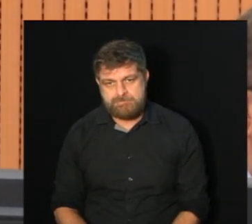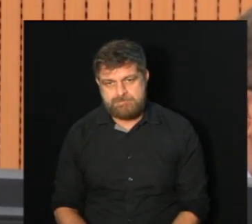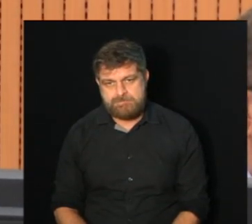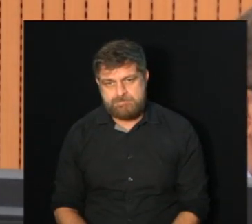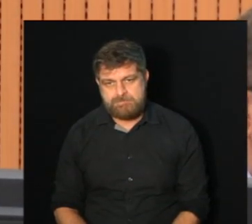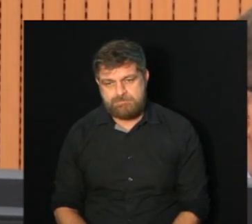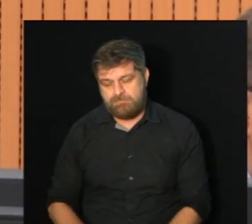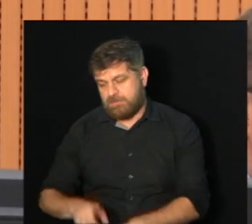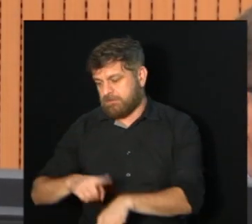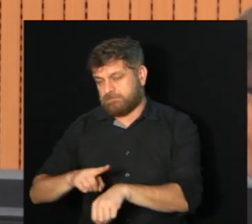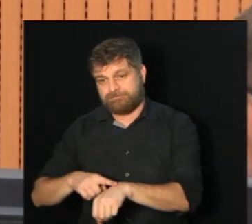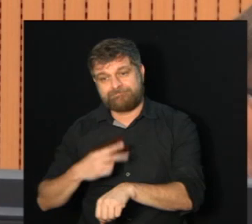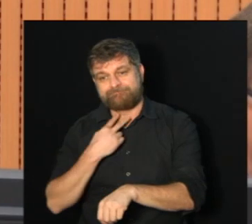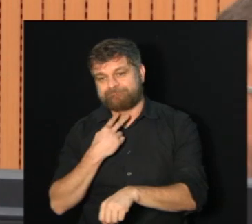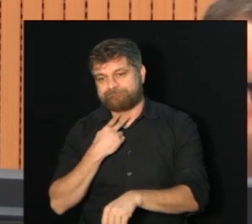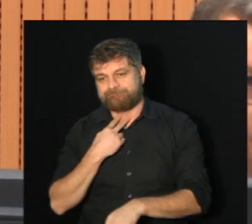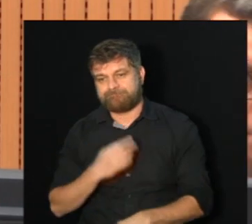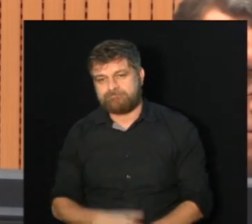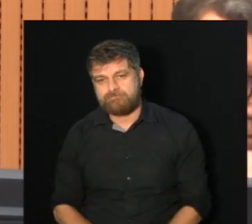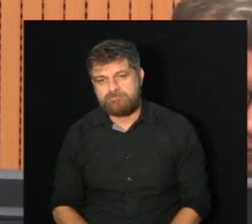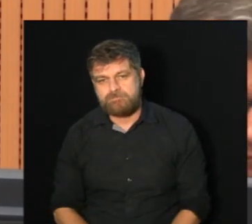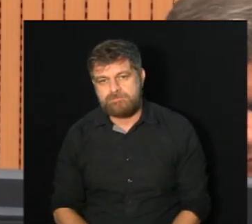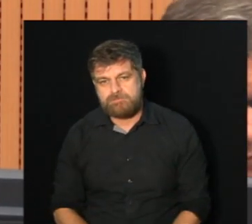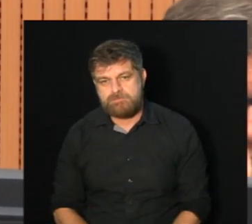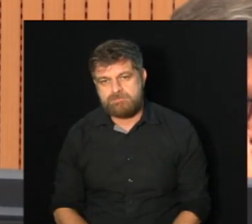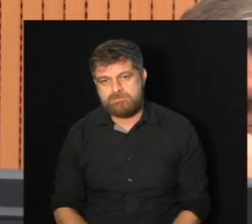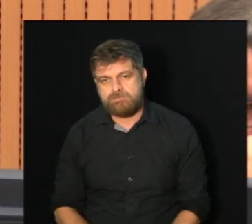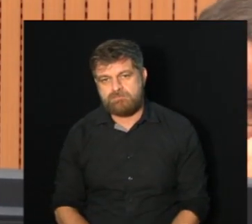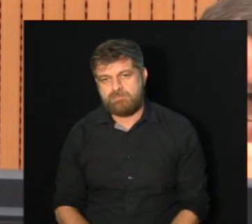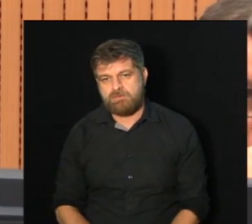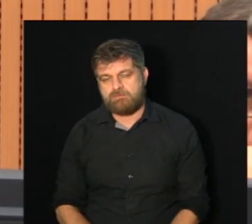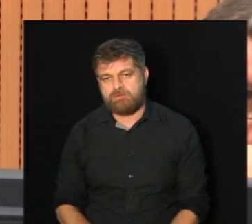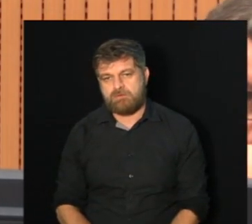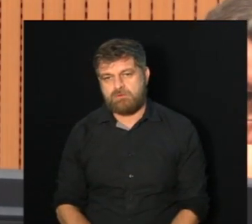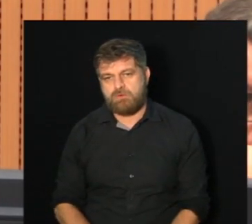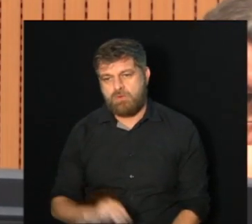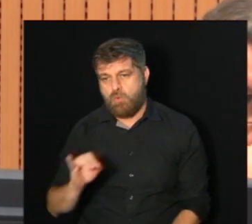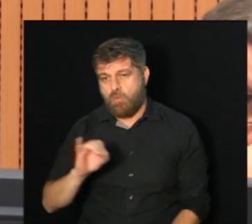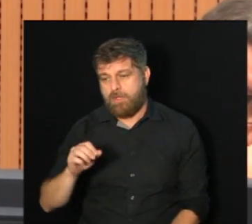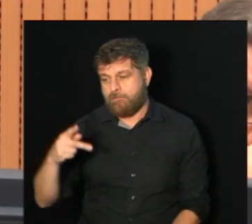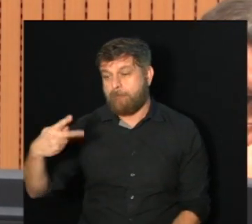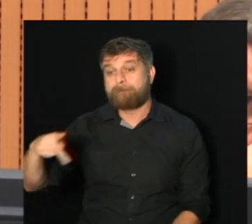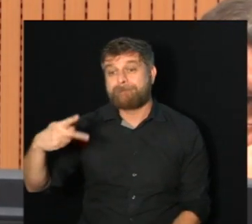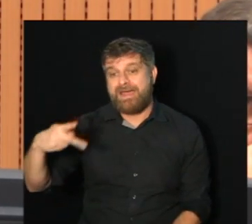Bom, o tempo está restrito aqui, Davi. Só dá um alô para a gente aqui, um bom dia.